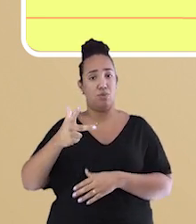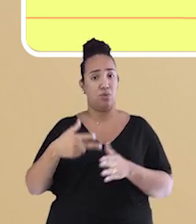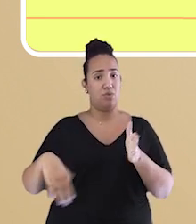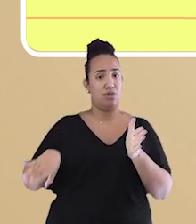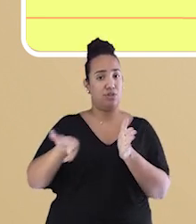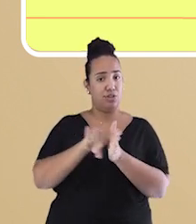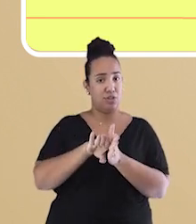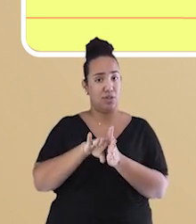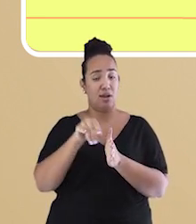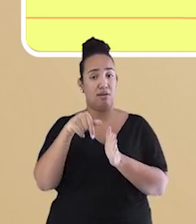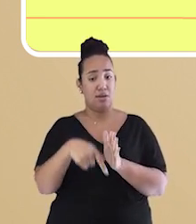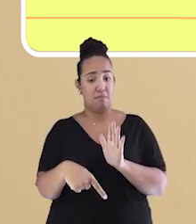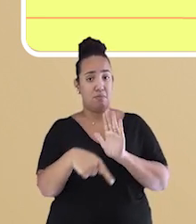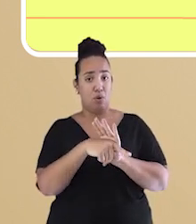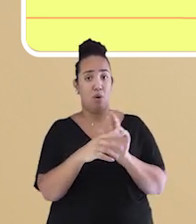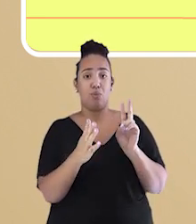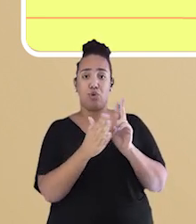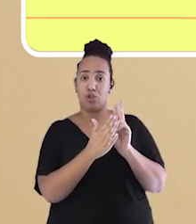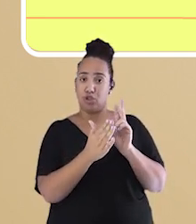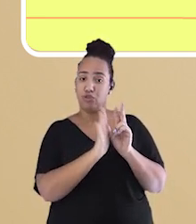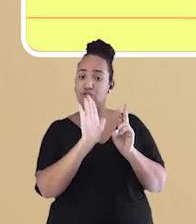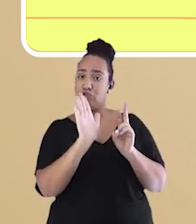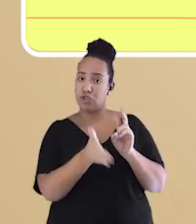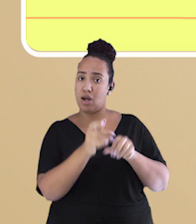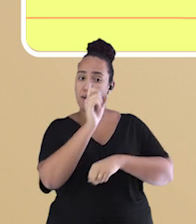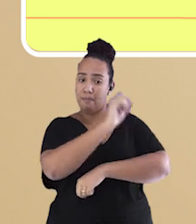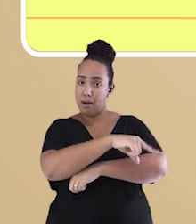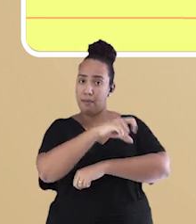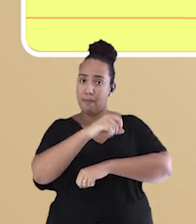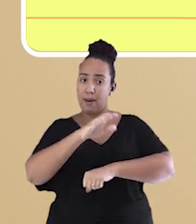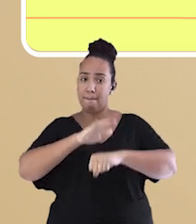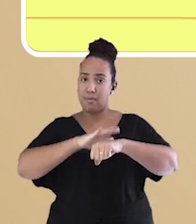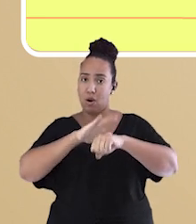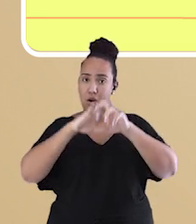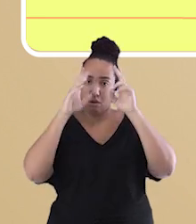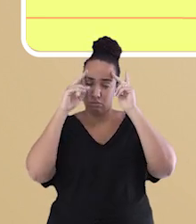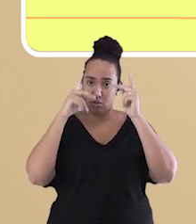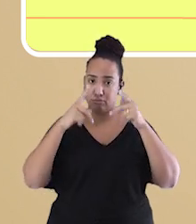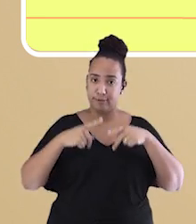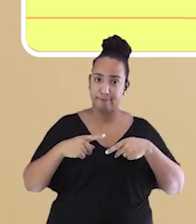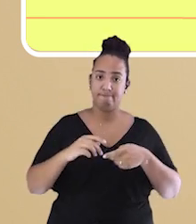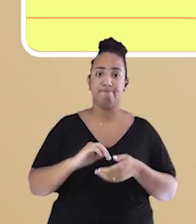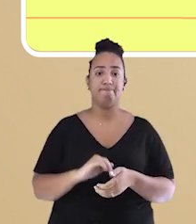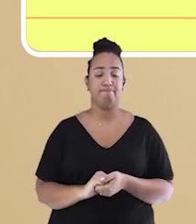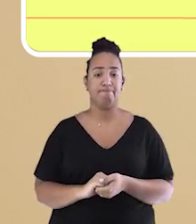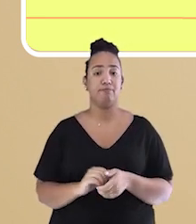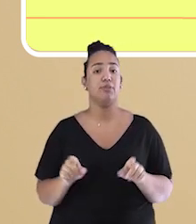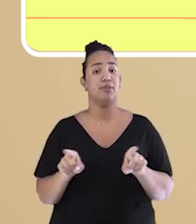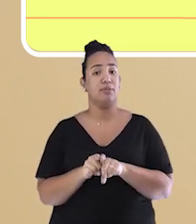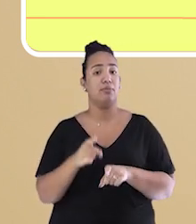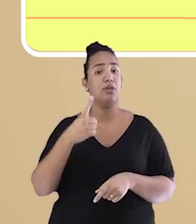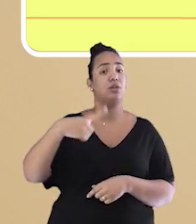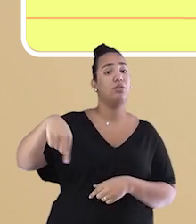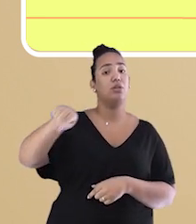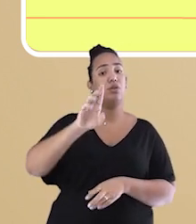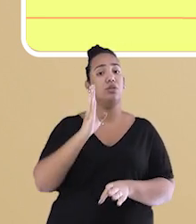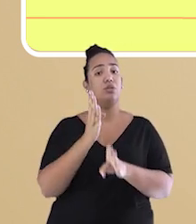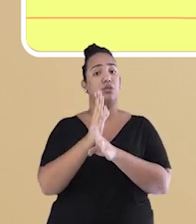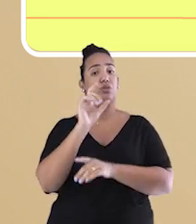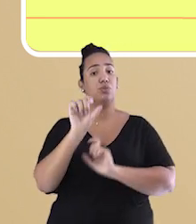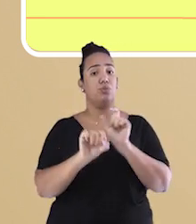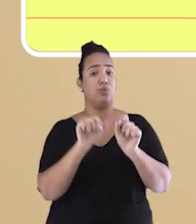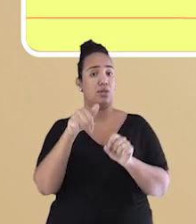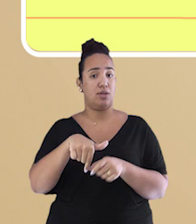chegarem, sendo desenvolvida pelos indígenas para sua sobrevivência. Inclusive, descobrimos